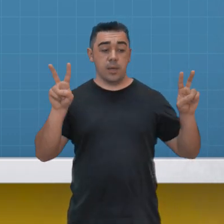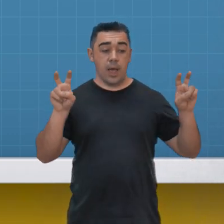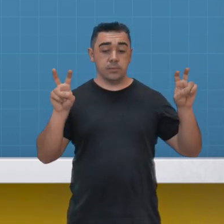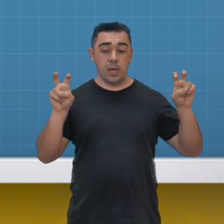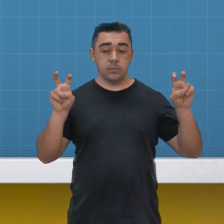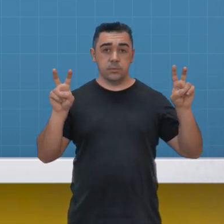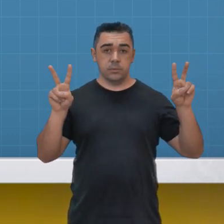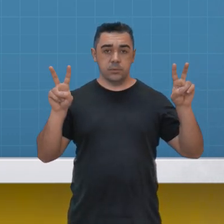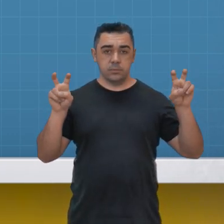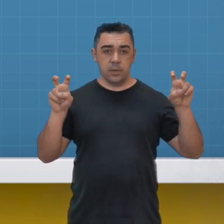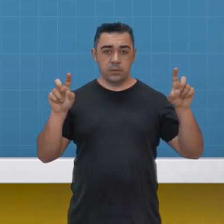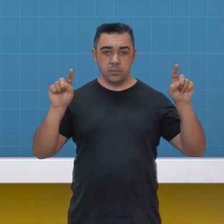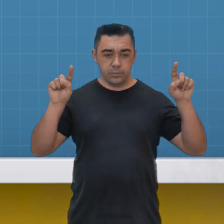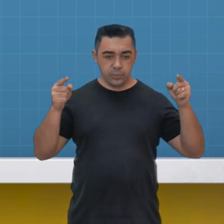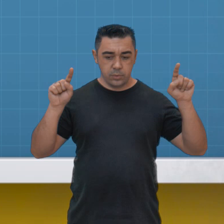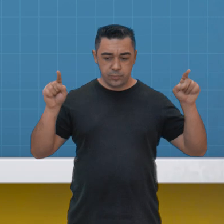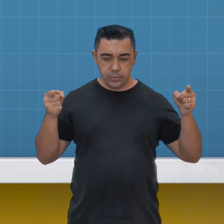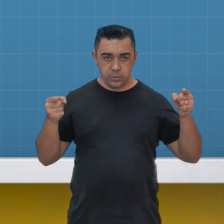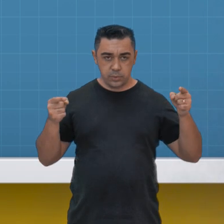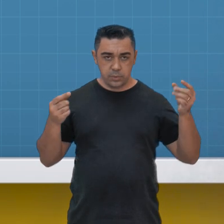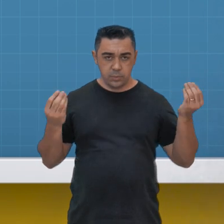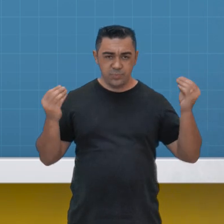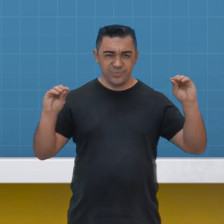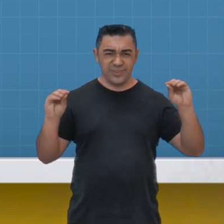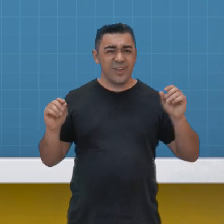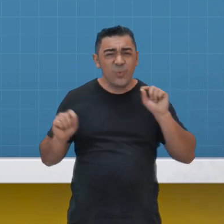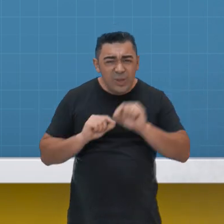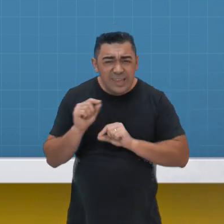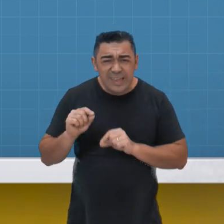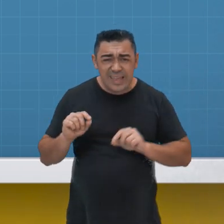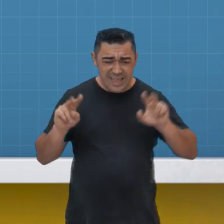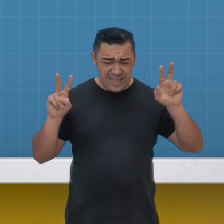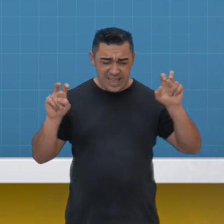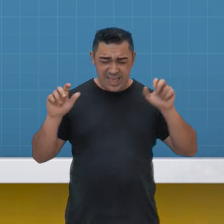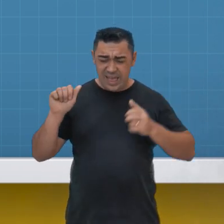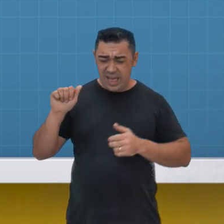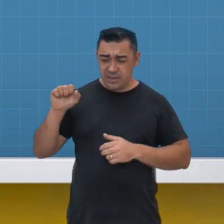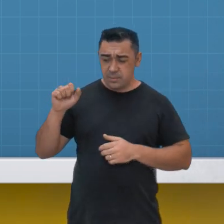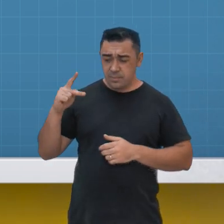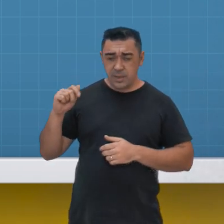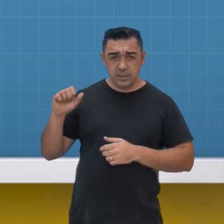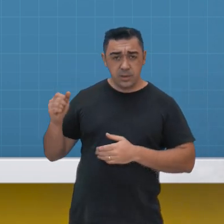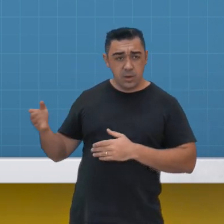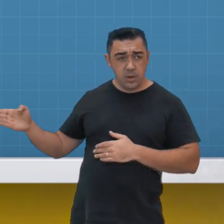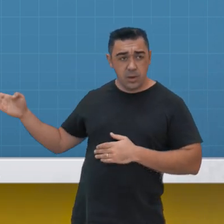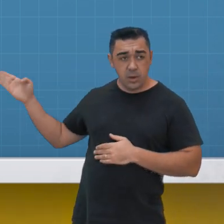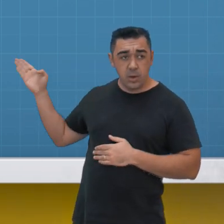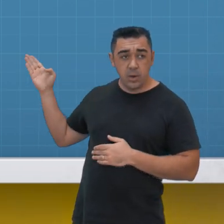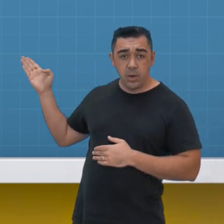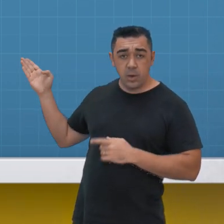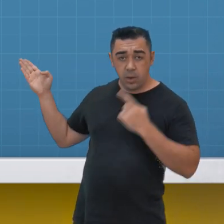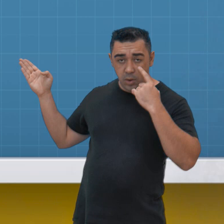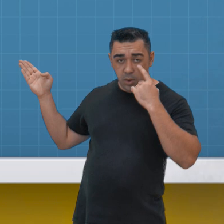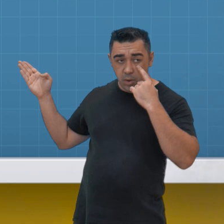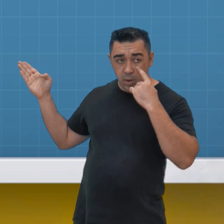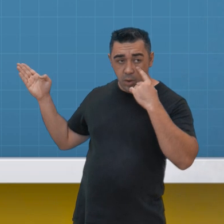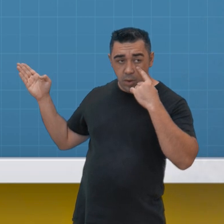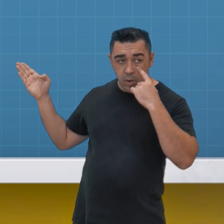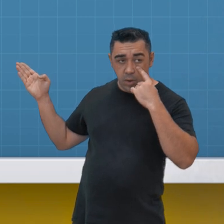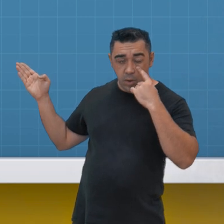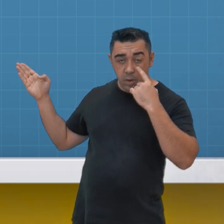usar aspas. Professora, eu não lembro o que é aspas. Senhor Giz, dá uma forcinha